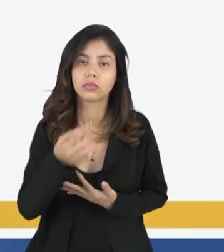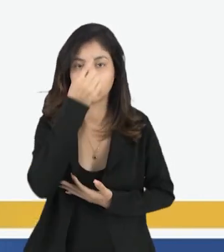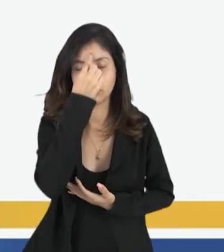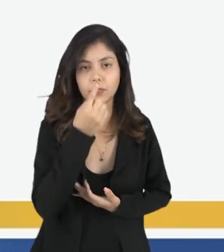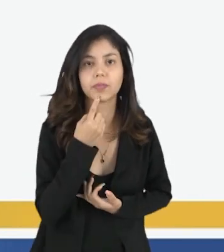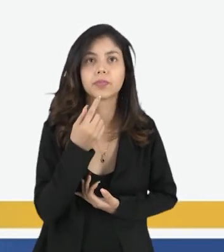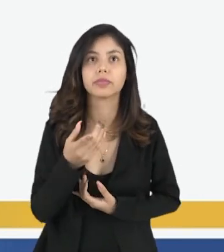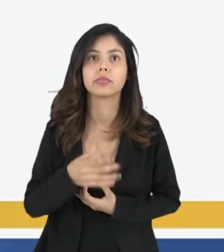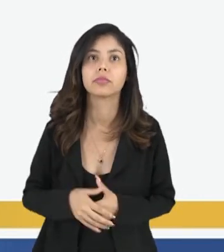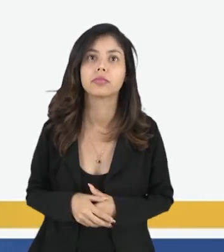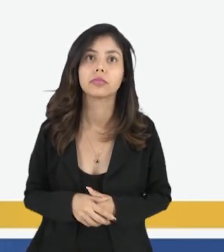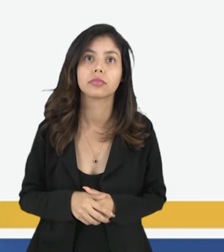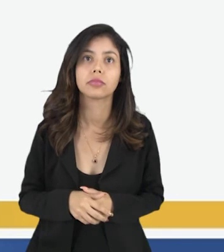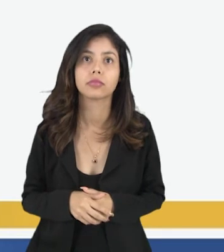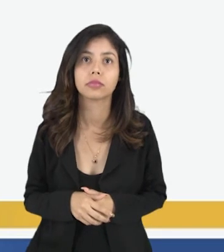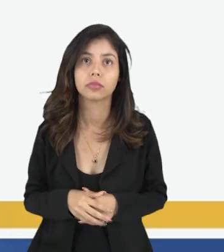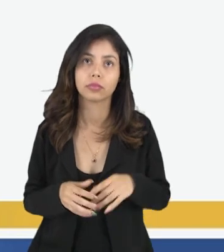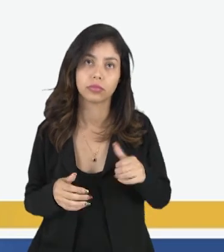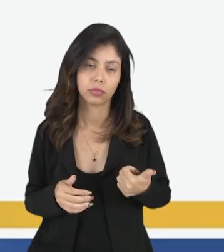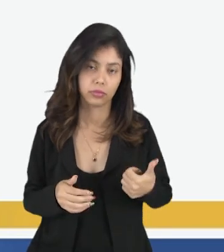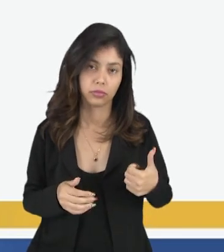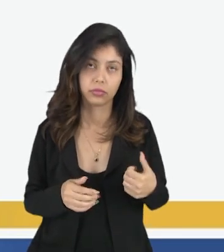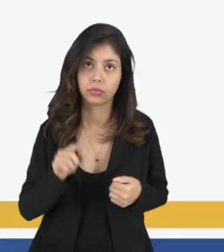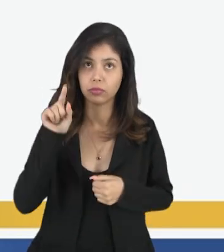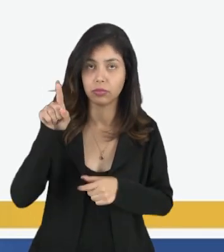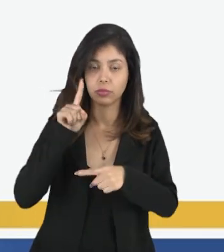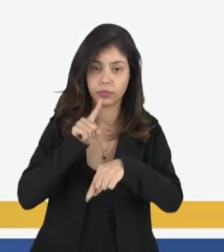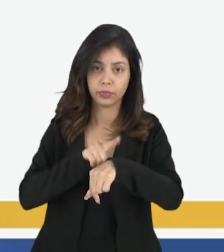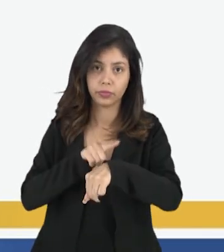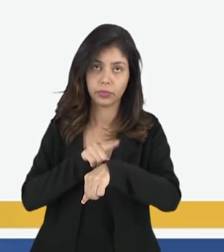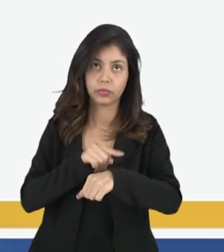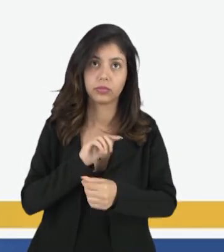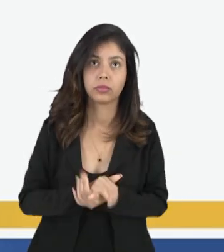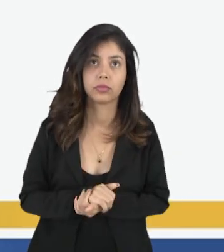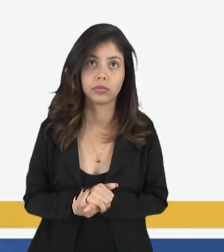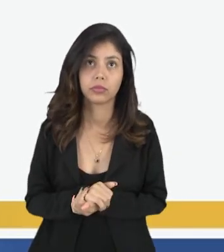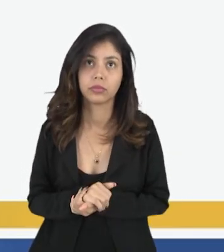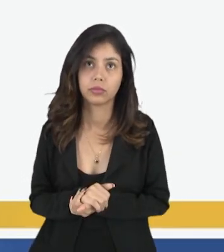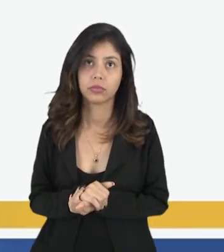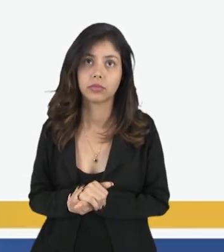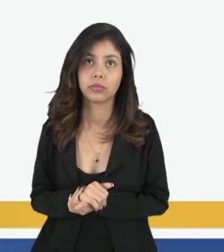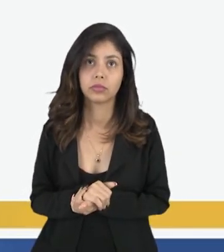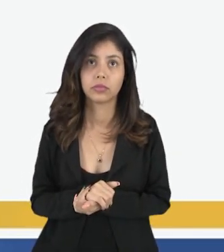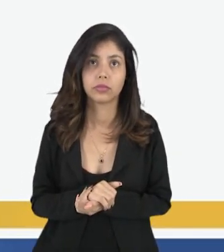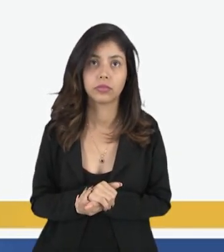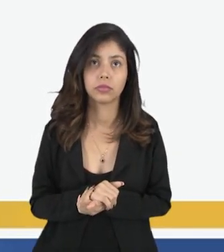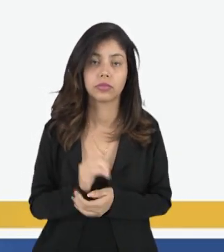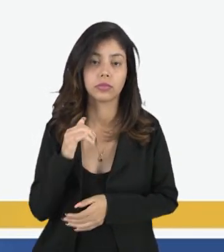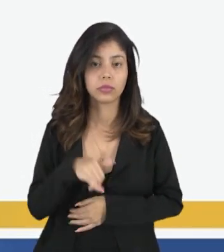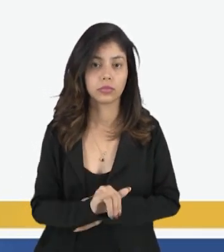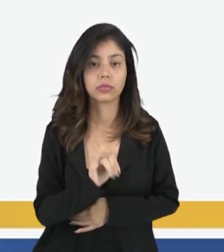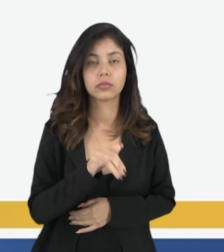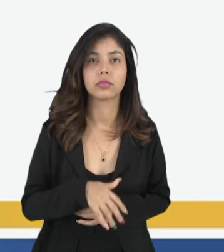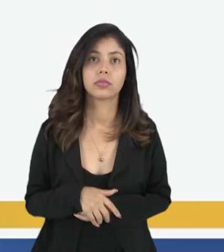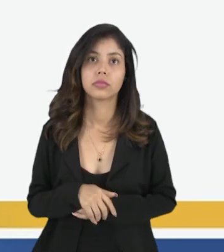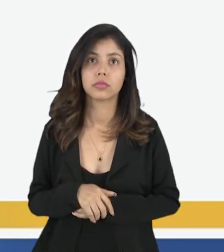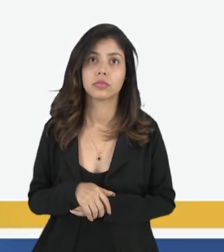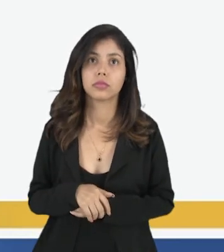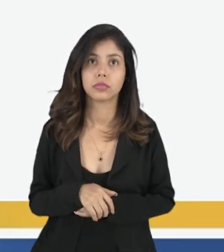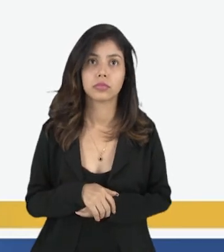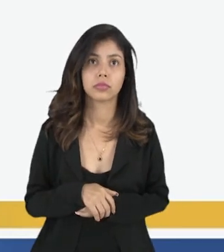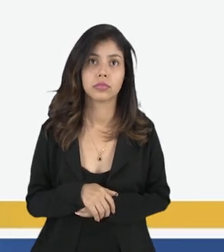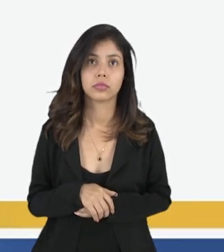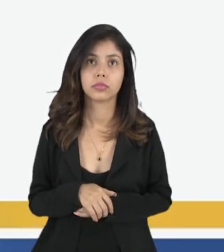gráfico. No eixo do X, nós vamos ter o tempo em segundo. No eixo do Y, nós vamos ter